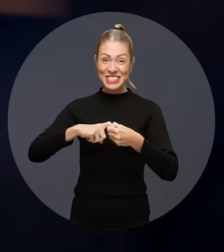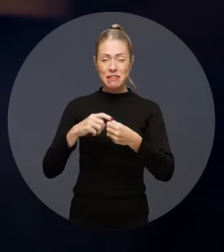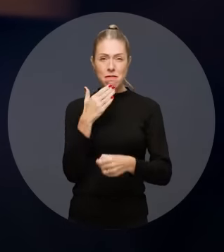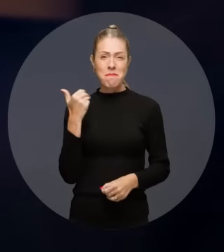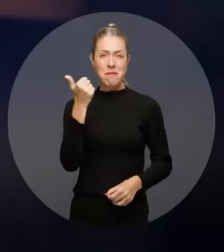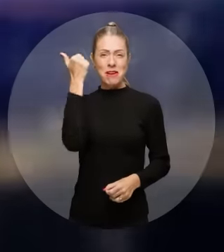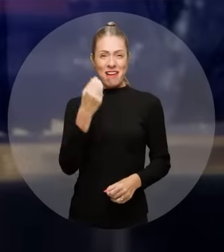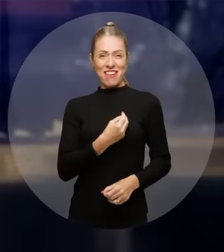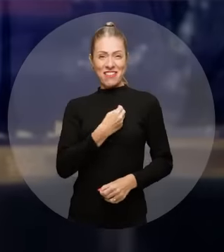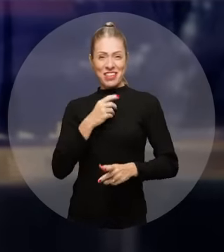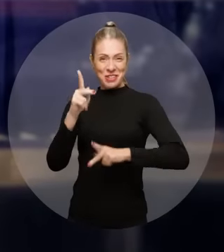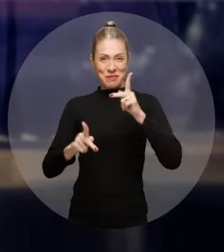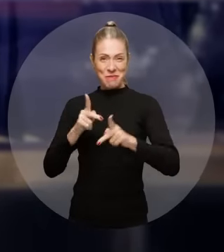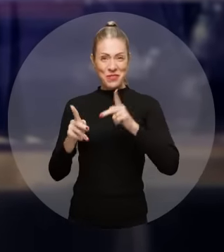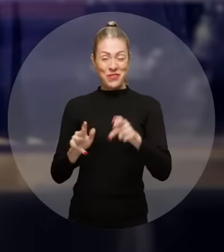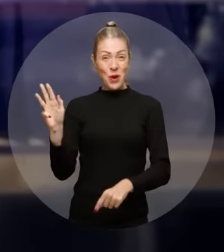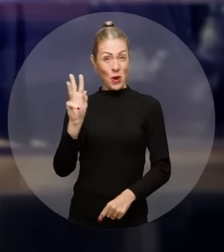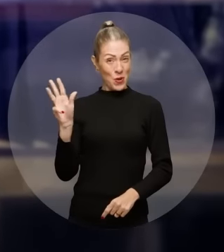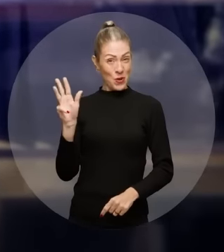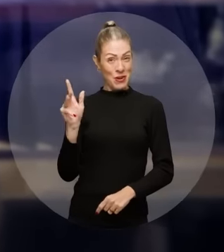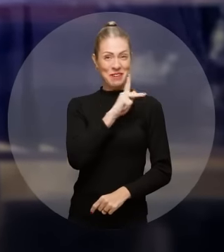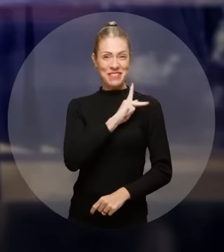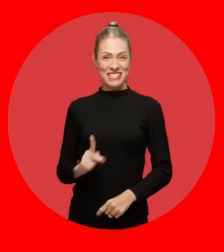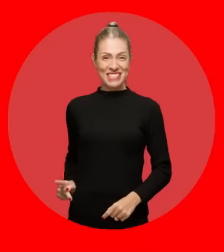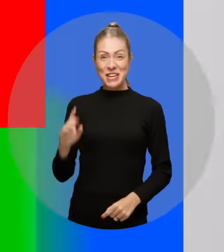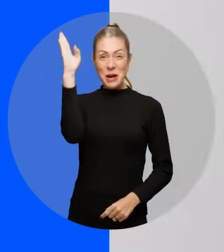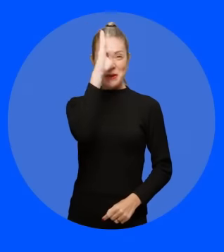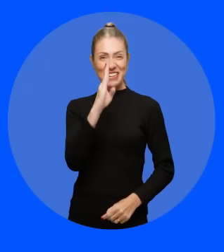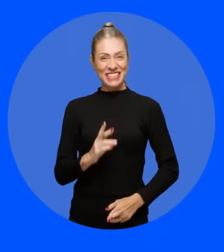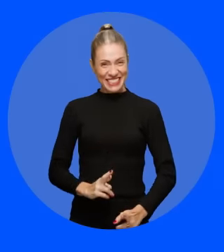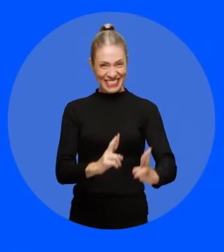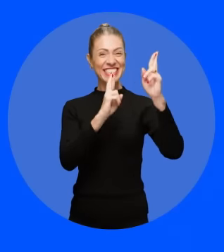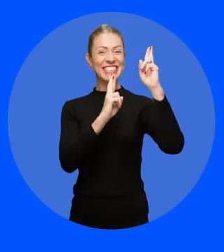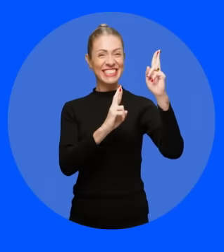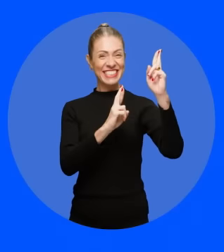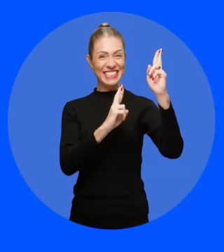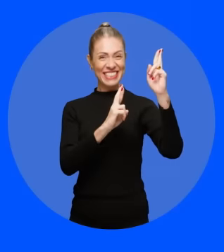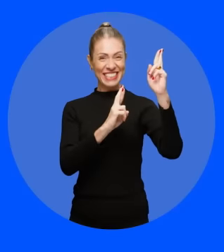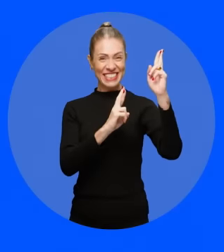tá voltando para melhorar a vida do povo. Lula presidente, o Brasil da esperança.